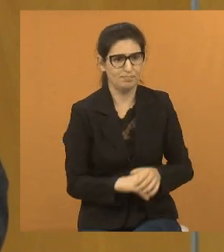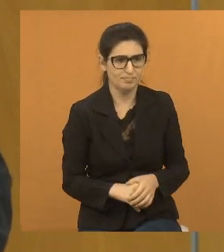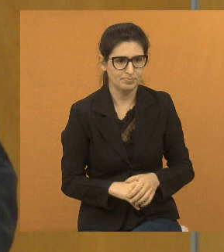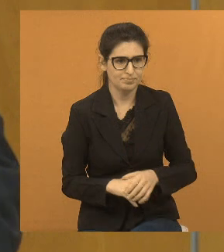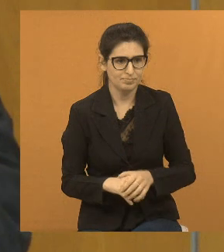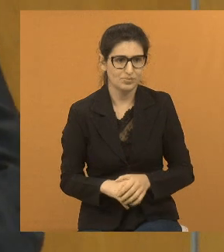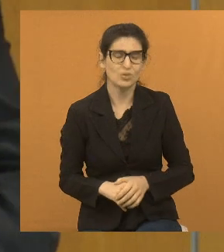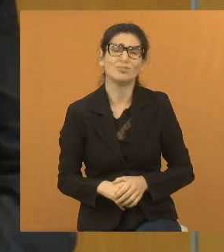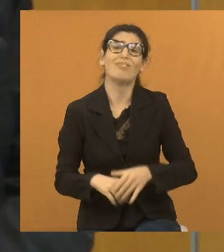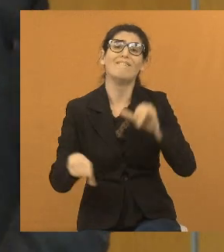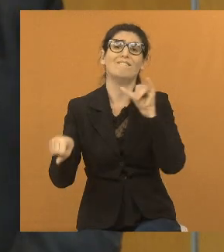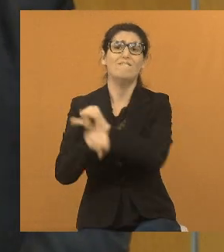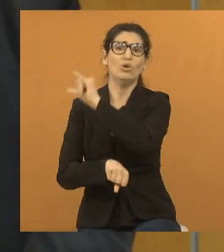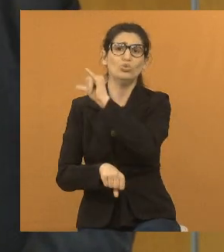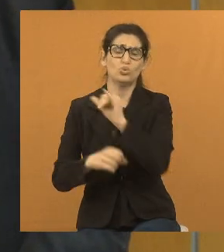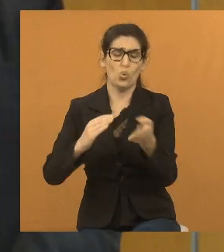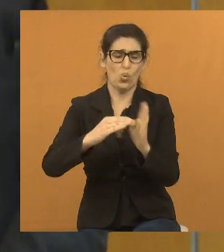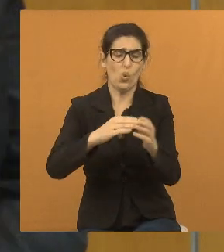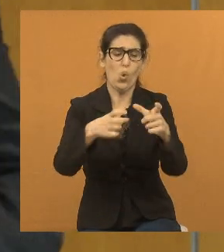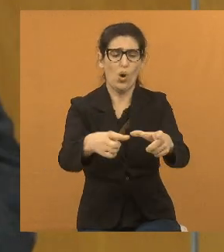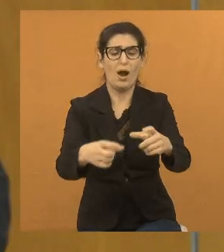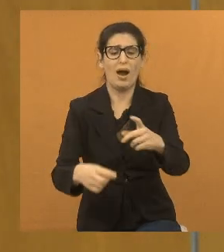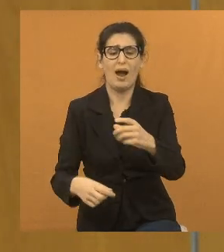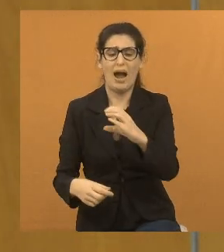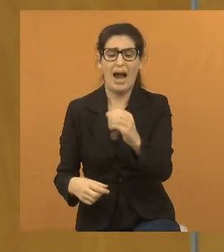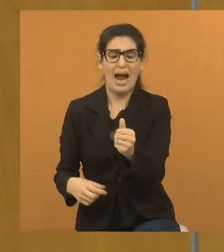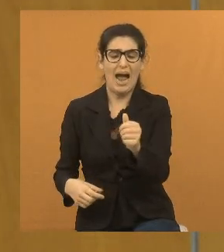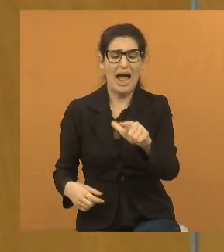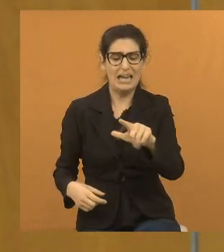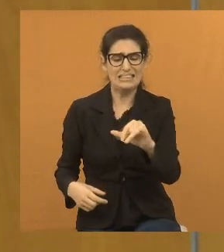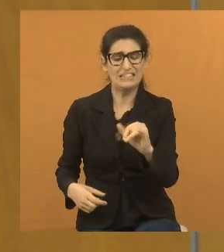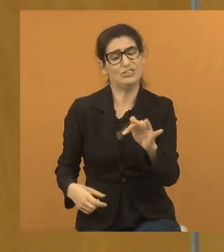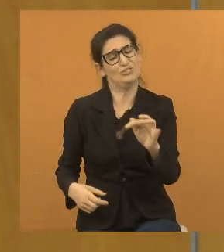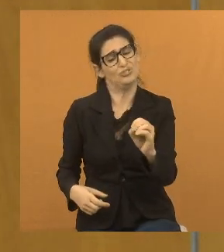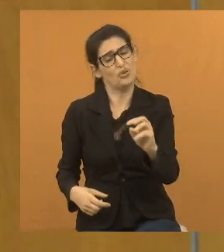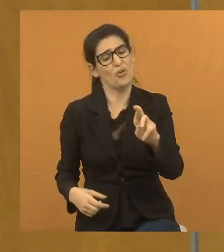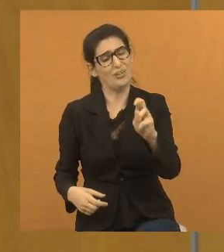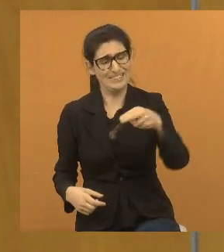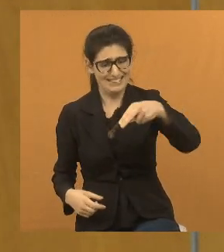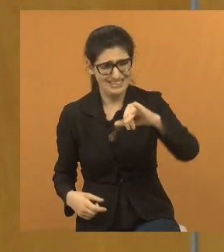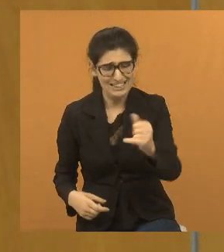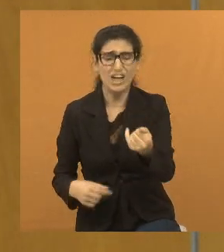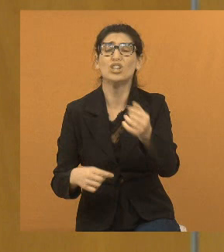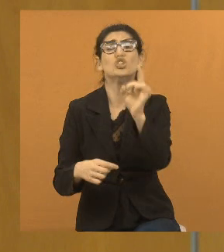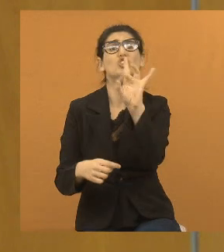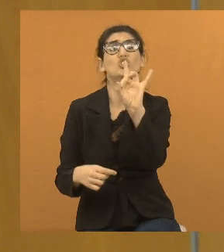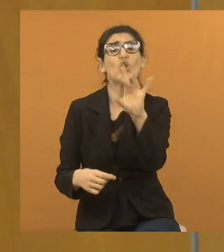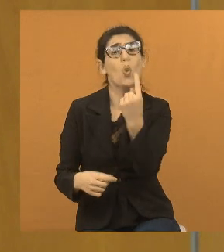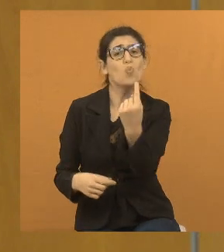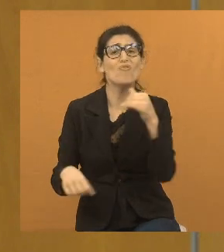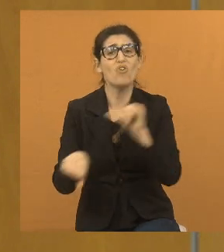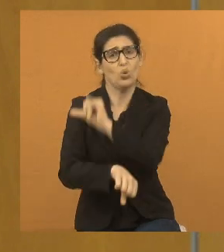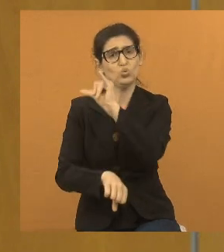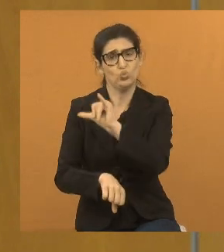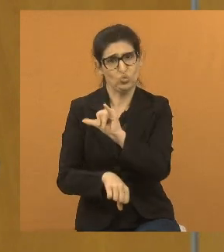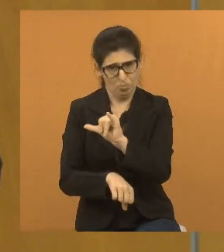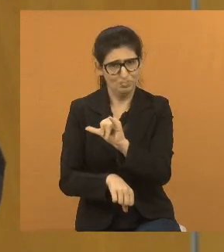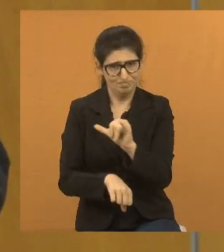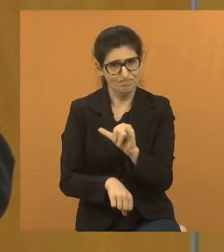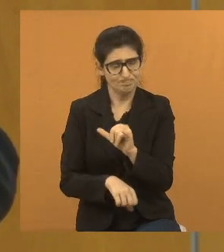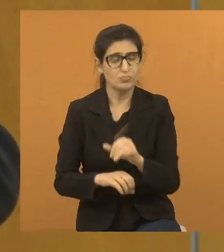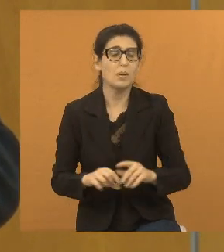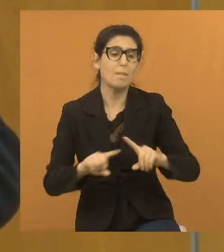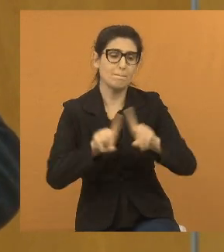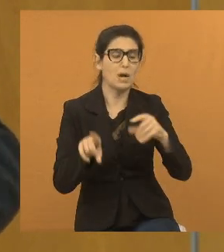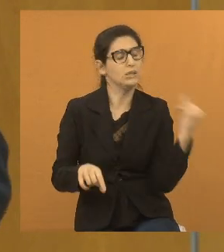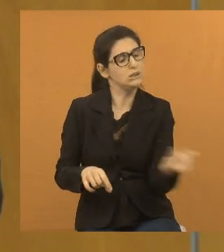no Parque Califórnia, não deu para mim participar, mas fora essa, nós participamos das outras também. É importante